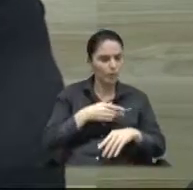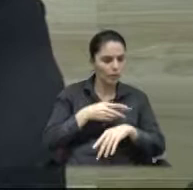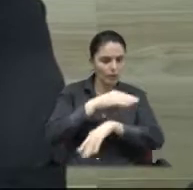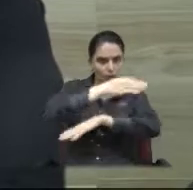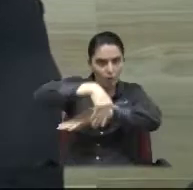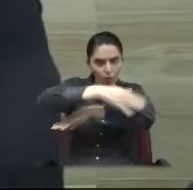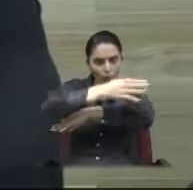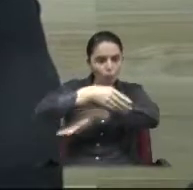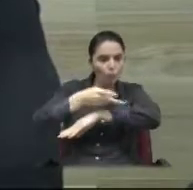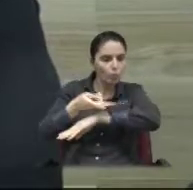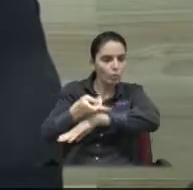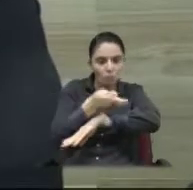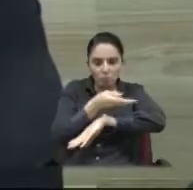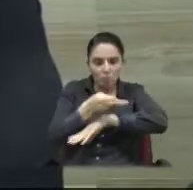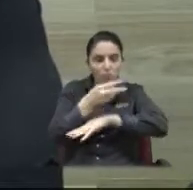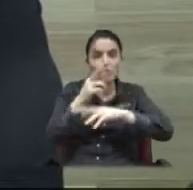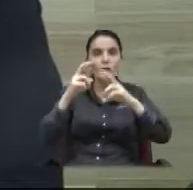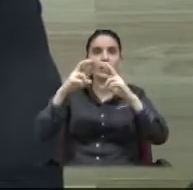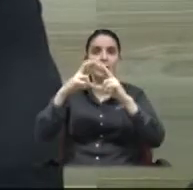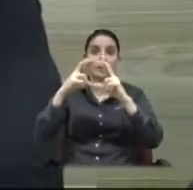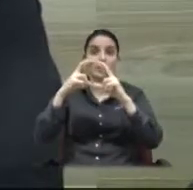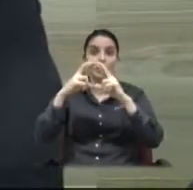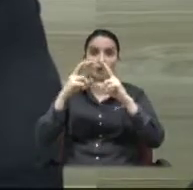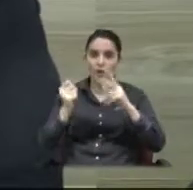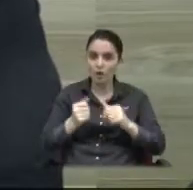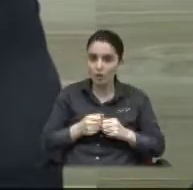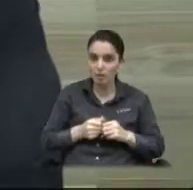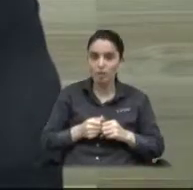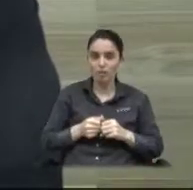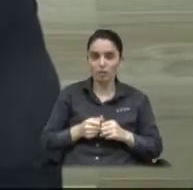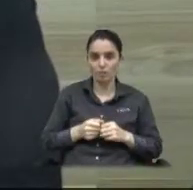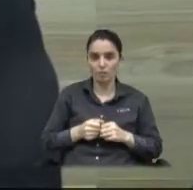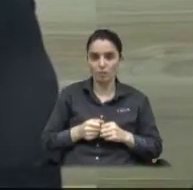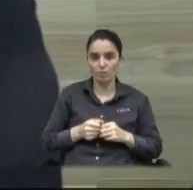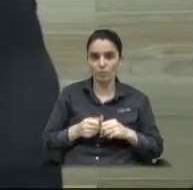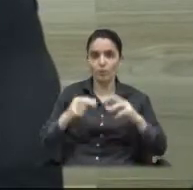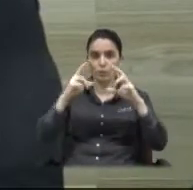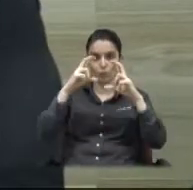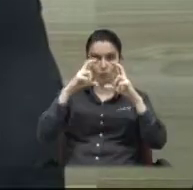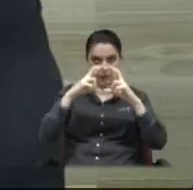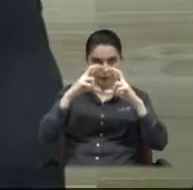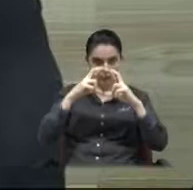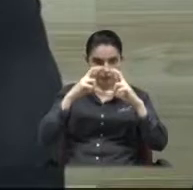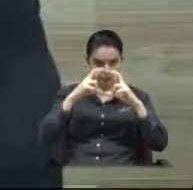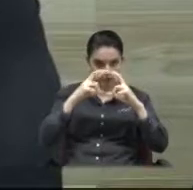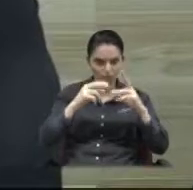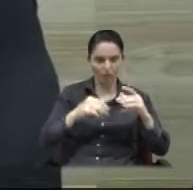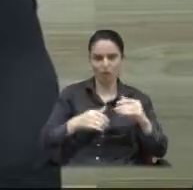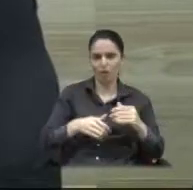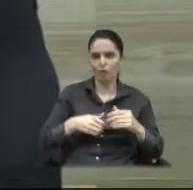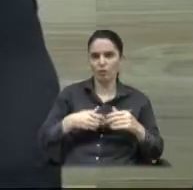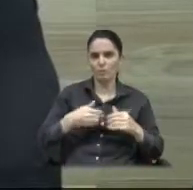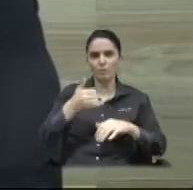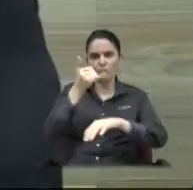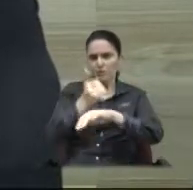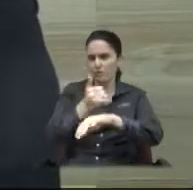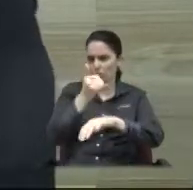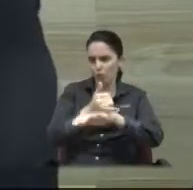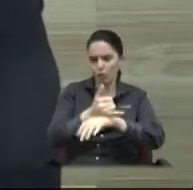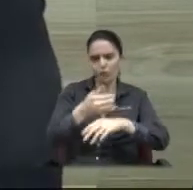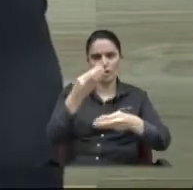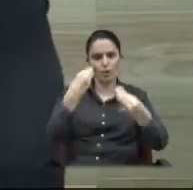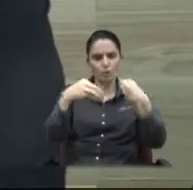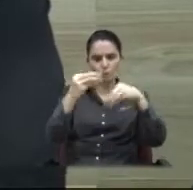limpando quintais, a troco de levar os objetos descartados, entre lata, ferro, papelão,